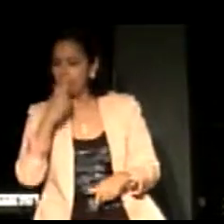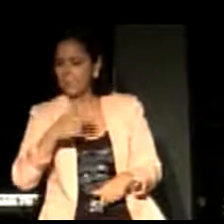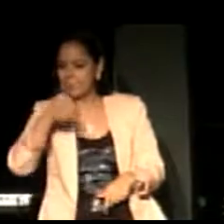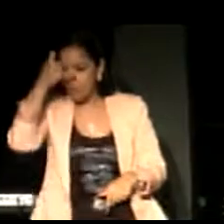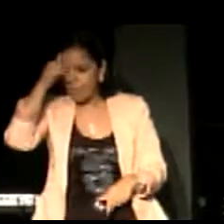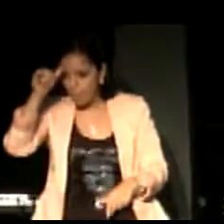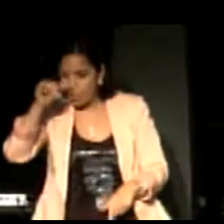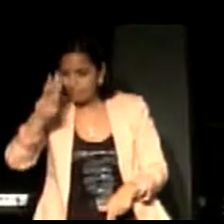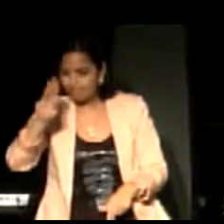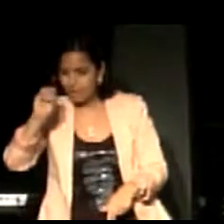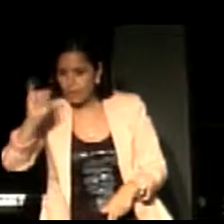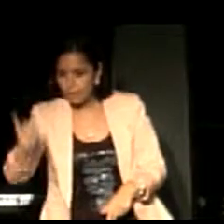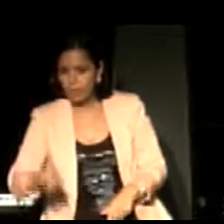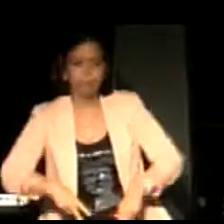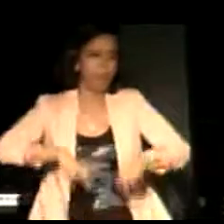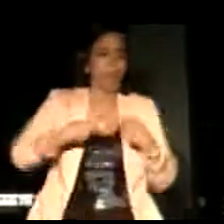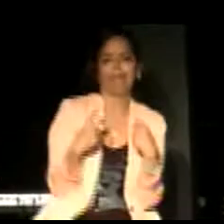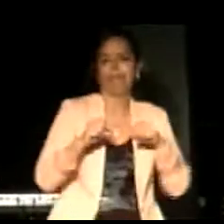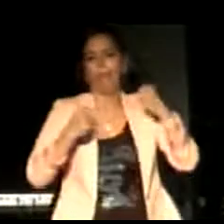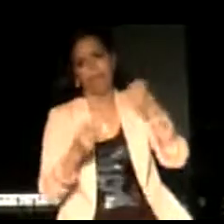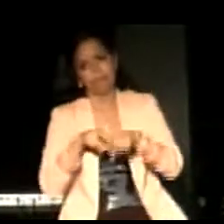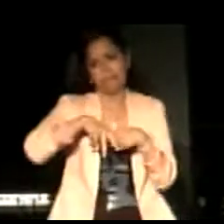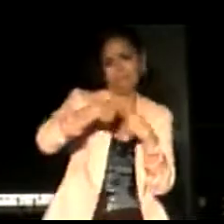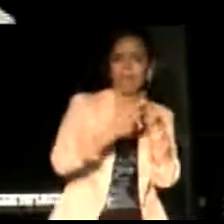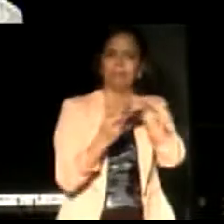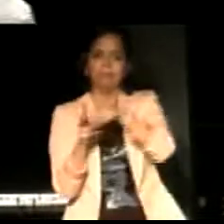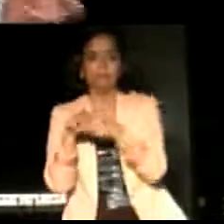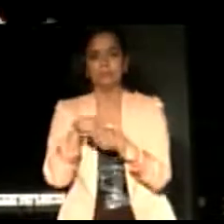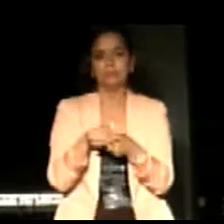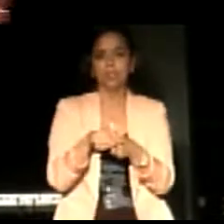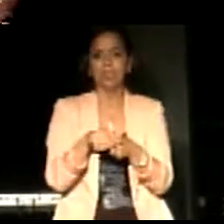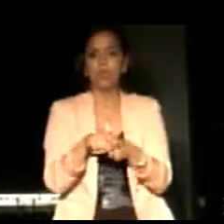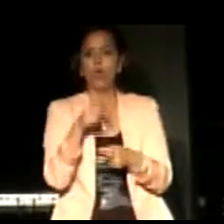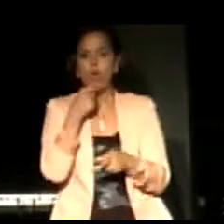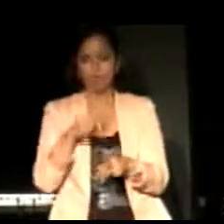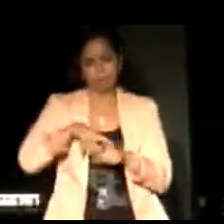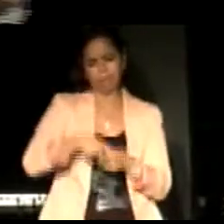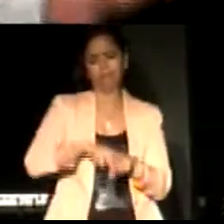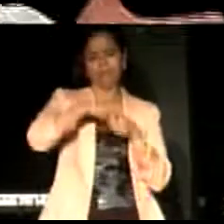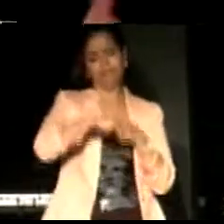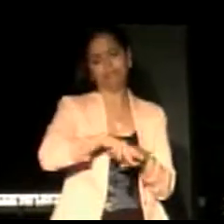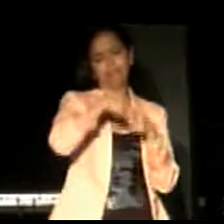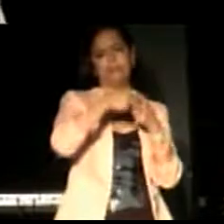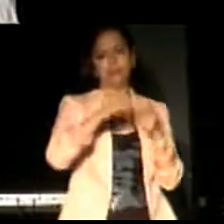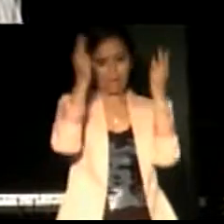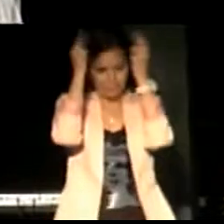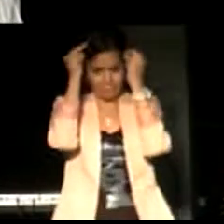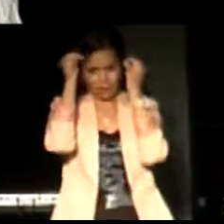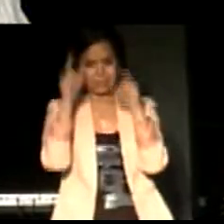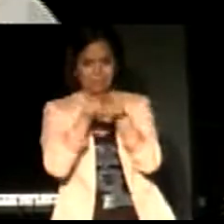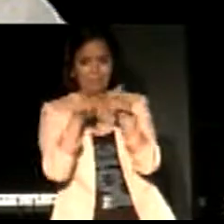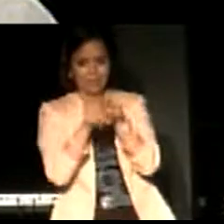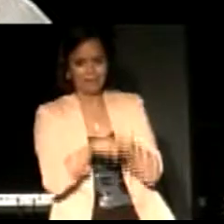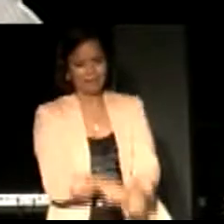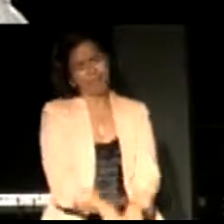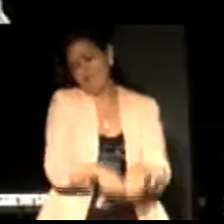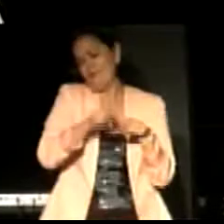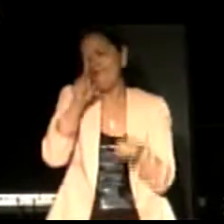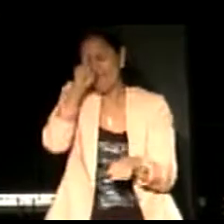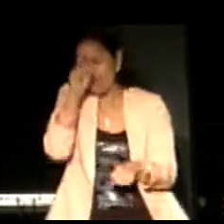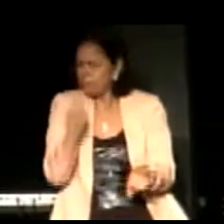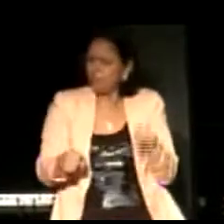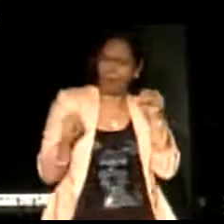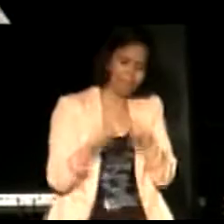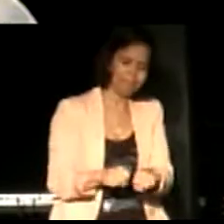A esse animal que foi amansado. Quando nós temos um cavalo selvagem, com aquela